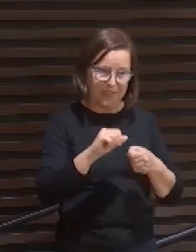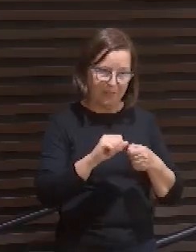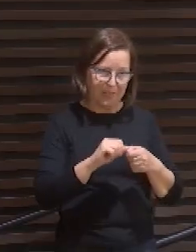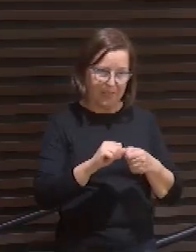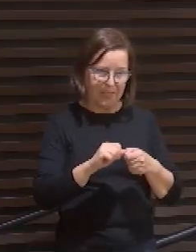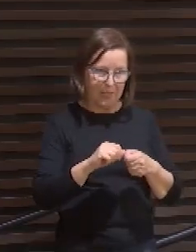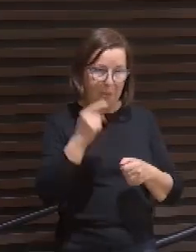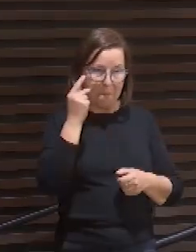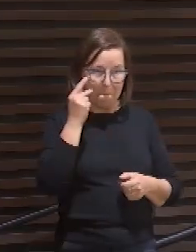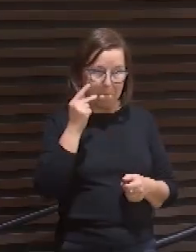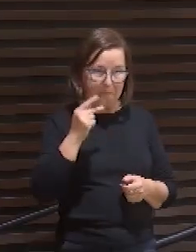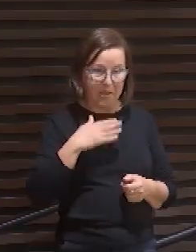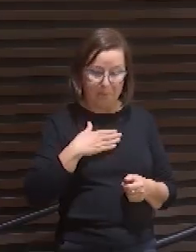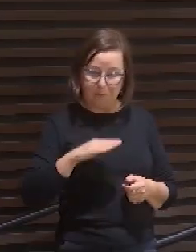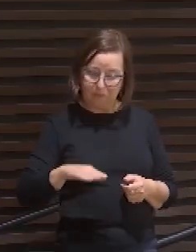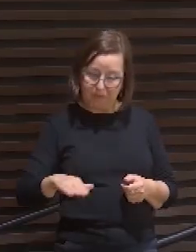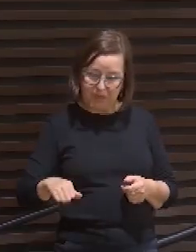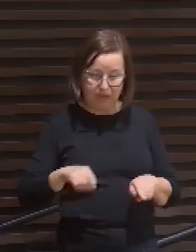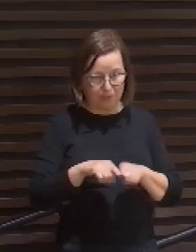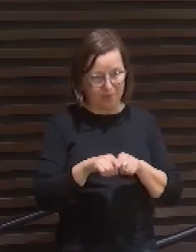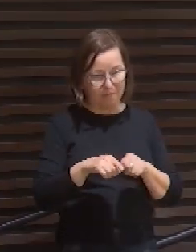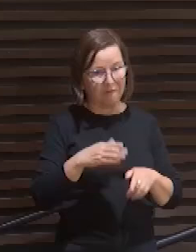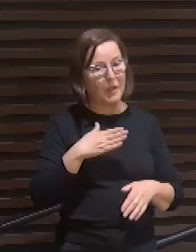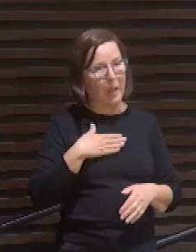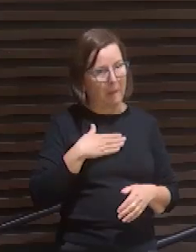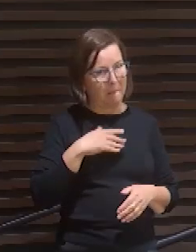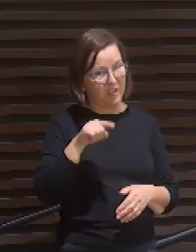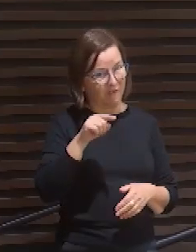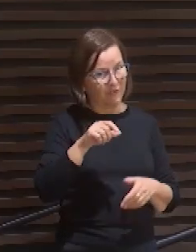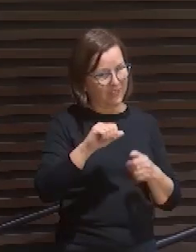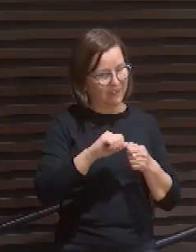irmãos, a mim o fizestes.